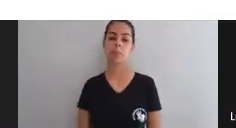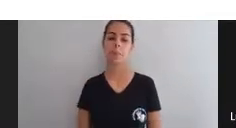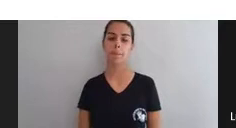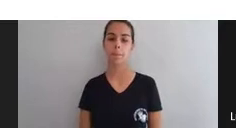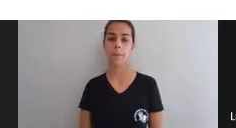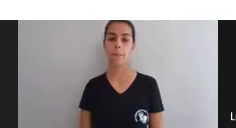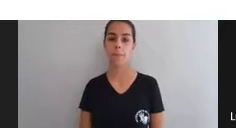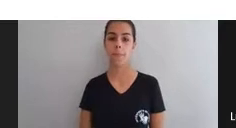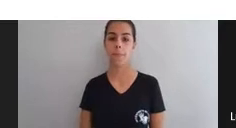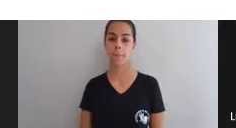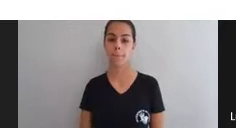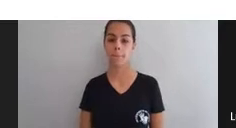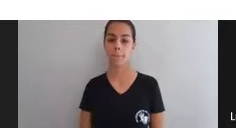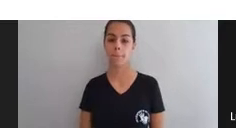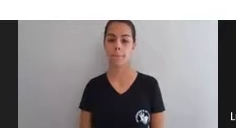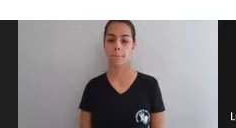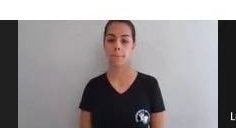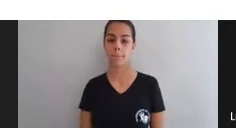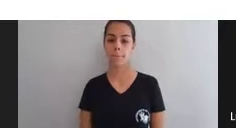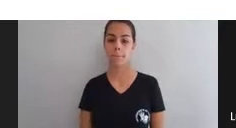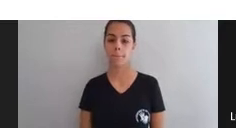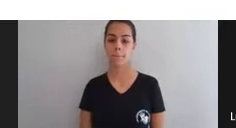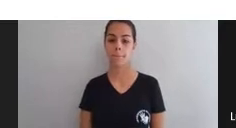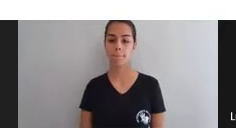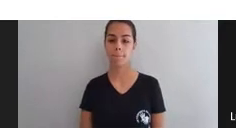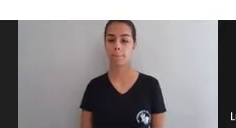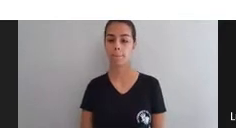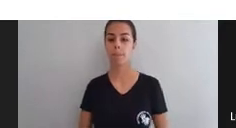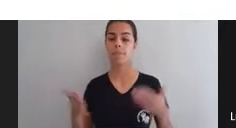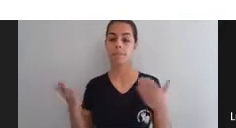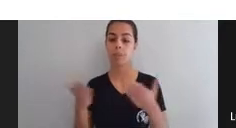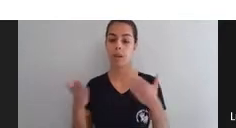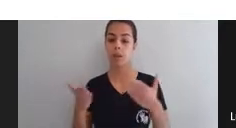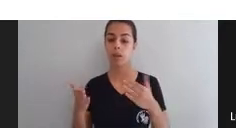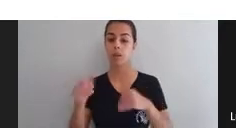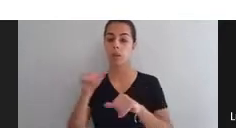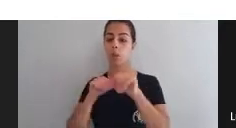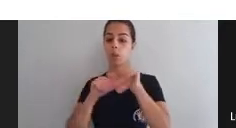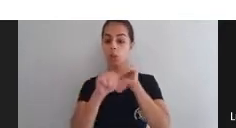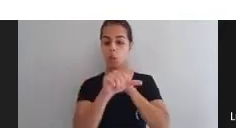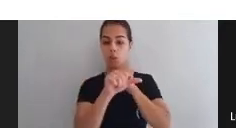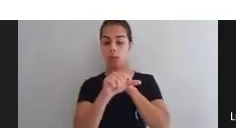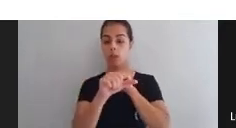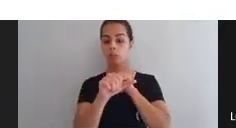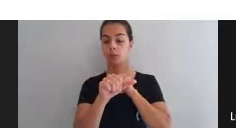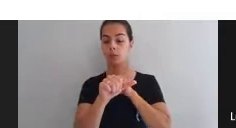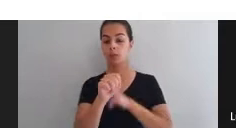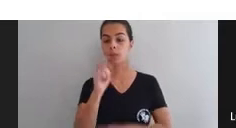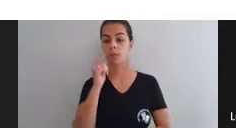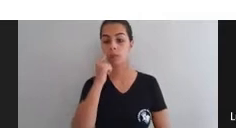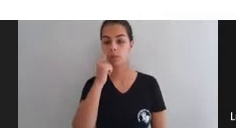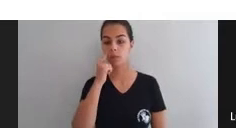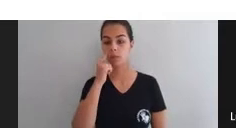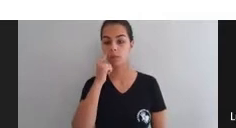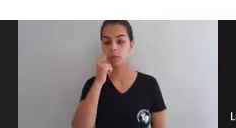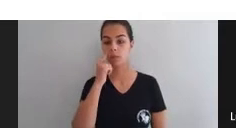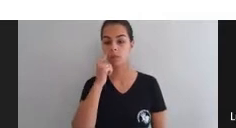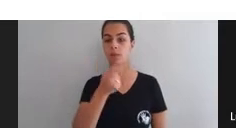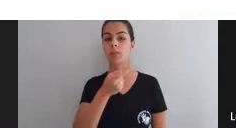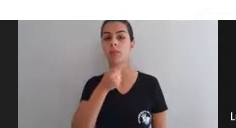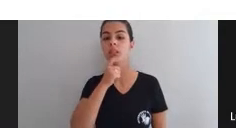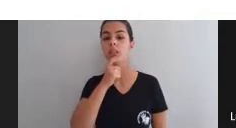Bem, a gente agora pode operar no sentido inverso, e agora a gente vai ter um